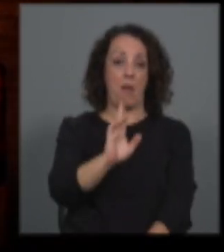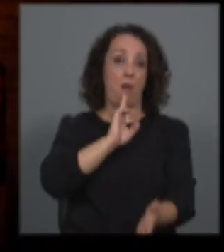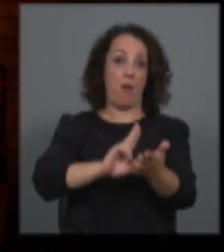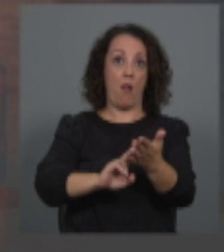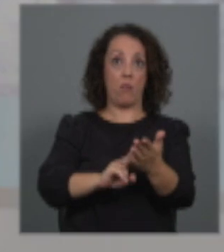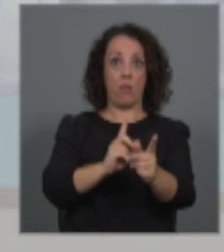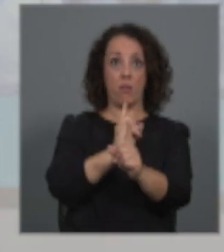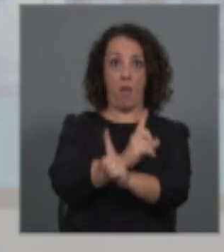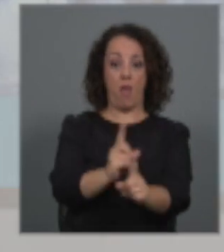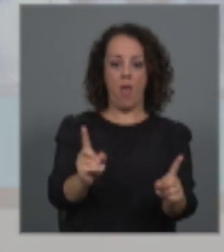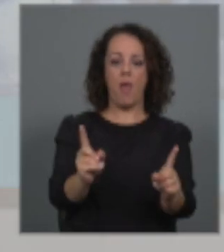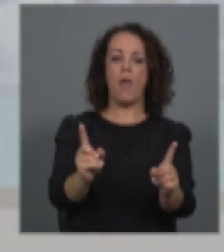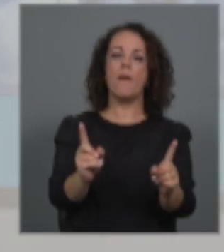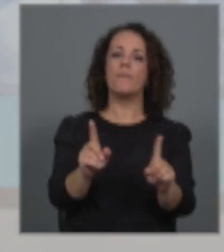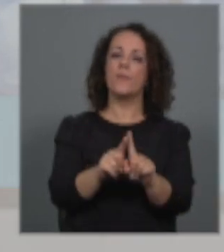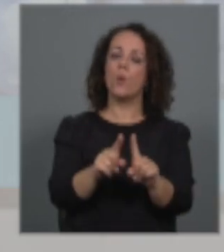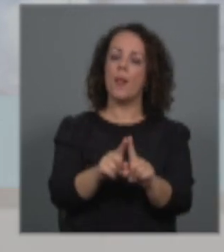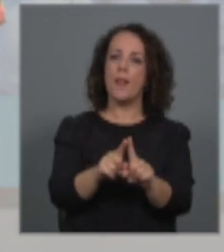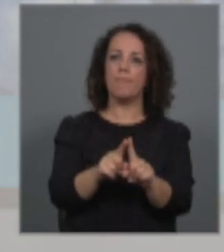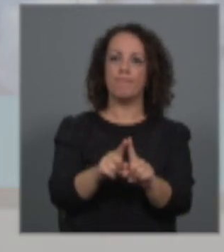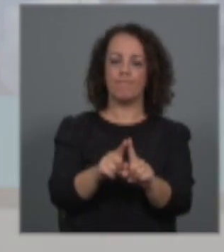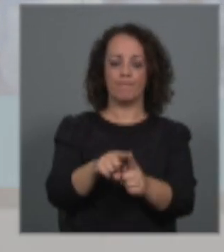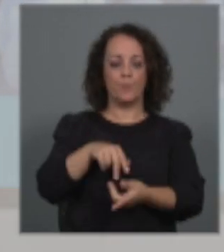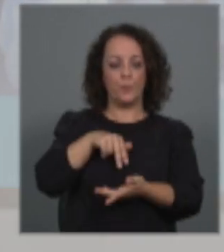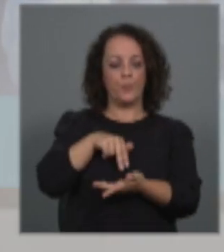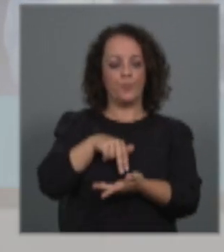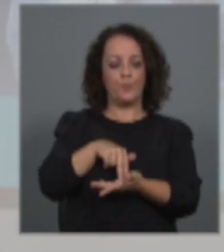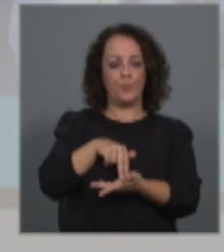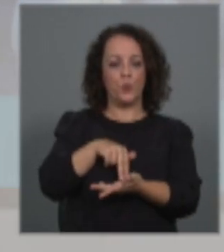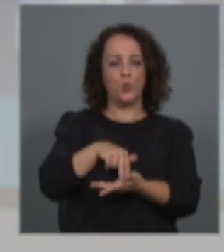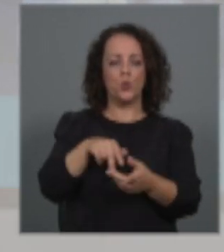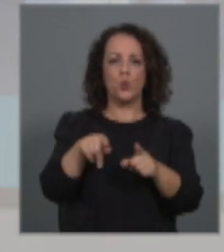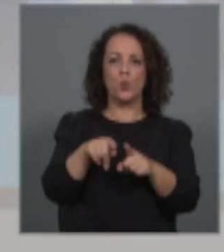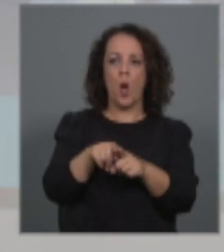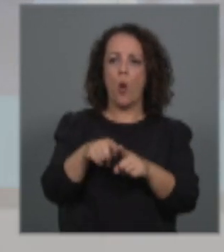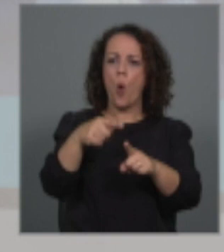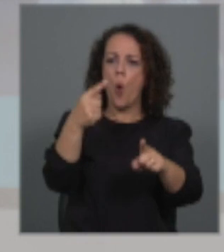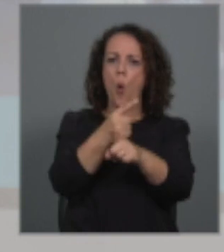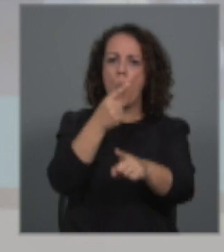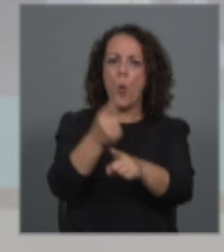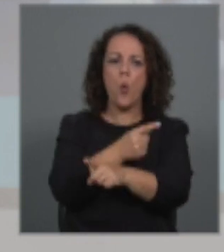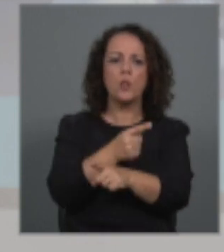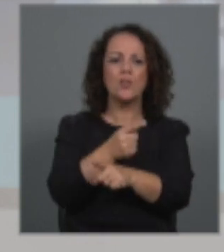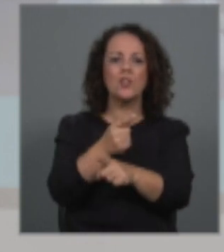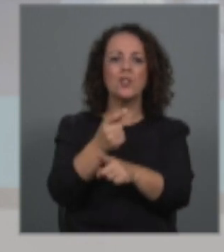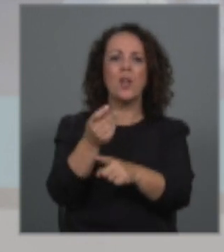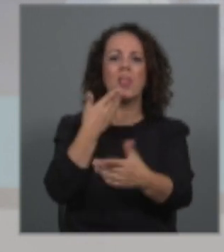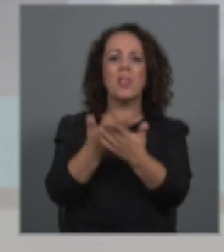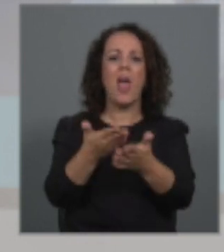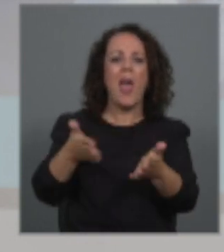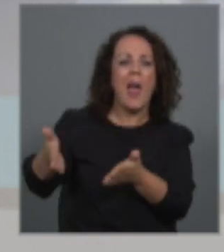esta postura de afastar tudo aquilo que impede a progressão do caminho, não é? Para que depois